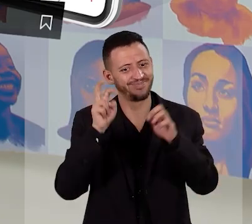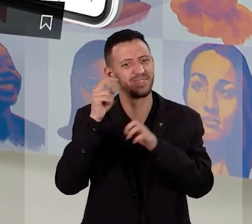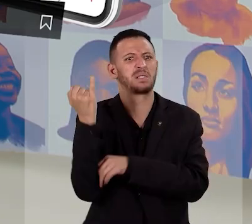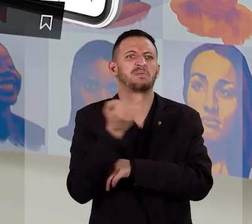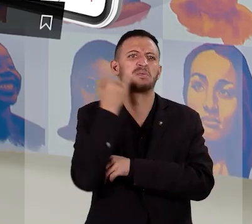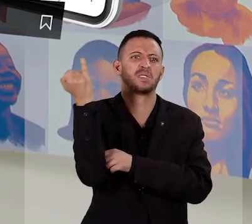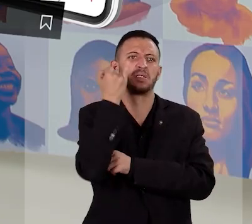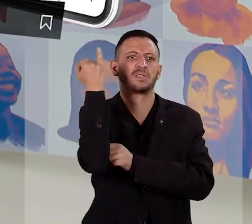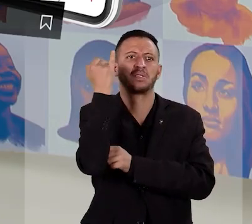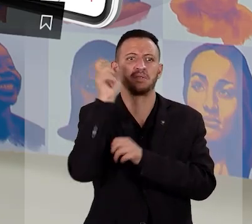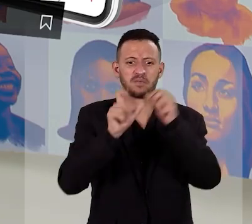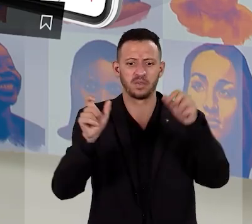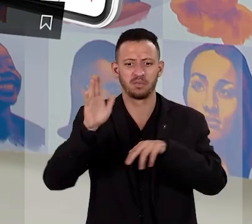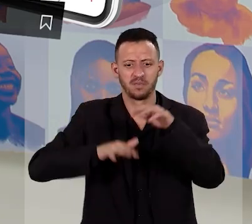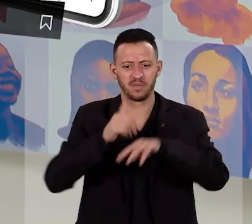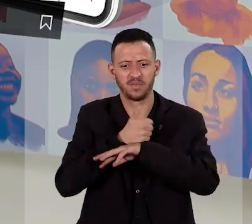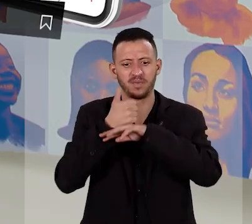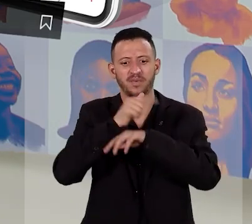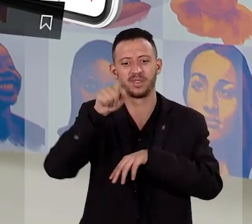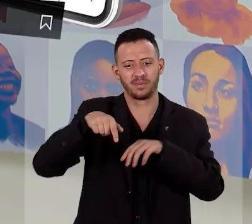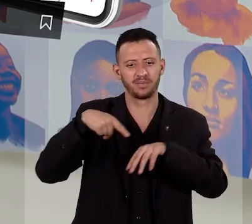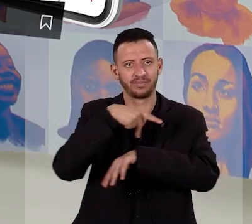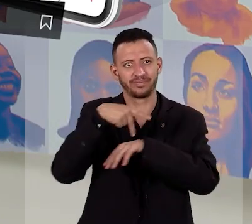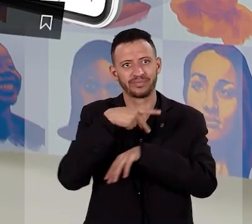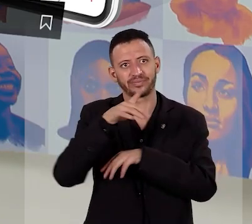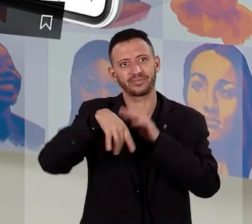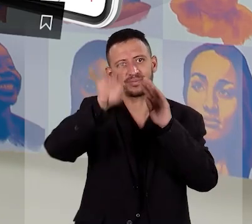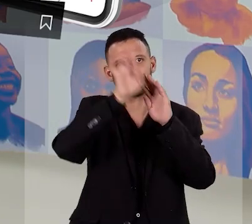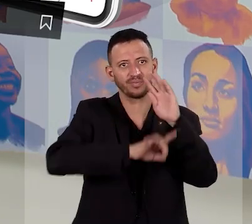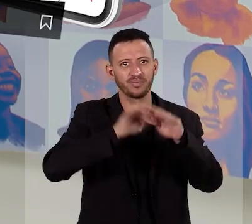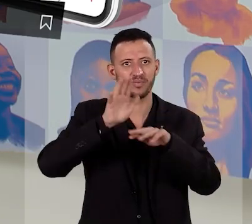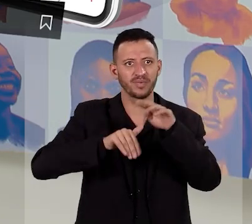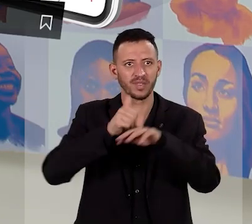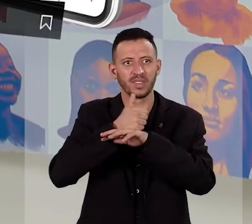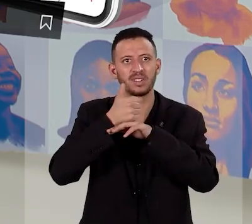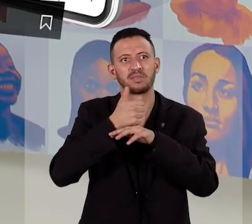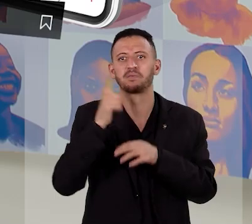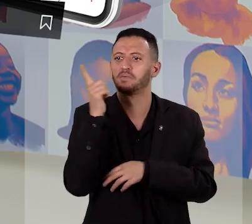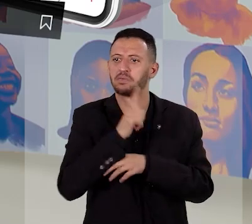de um assunto muito importante para cada trabalhador desse país, que são os